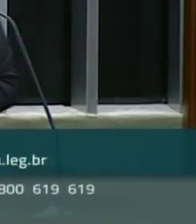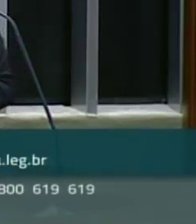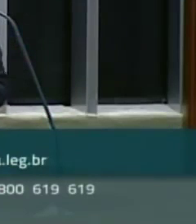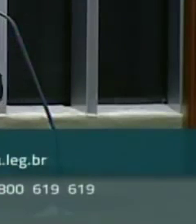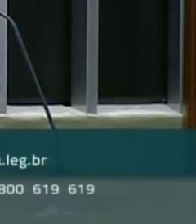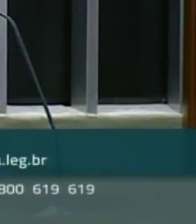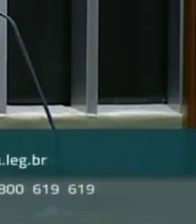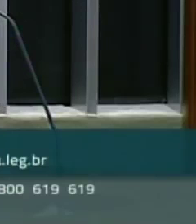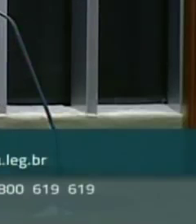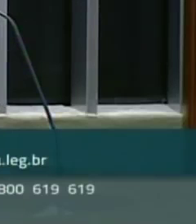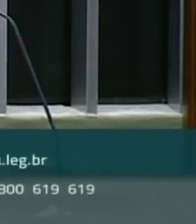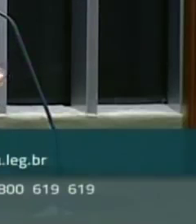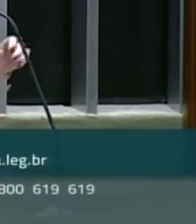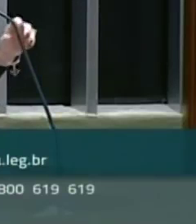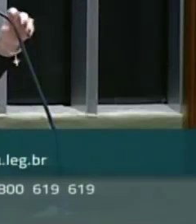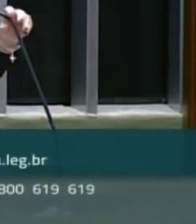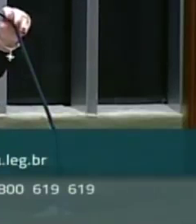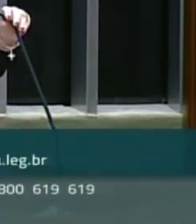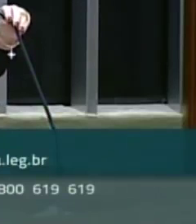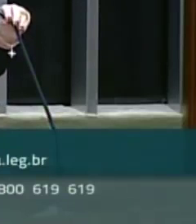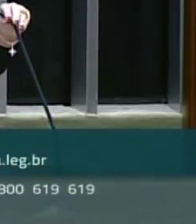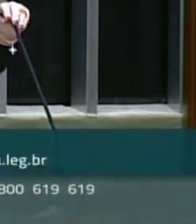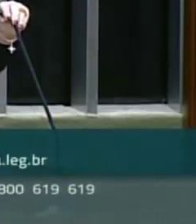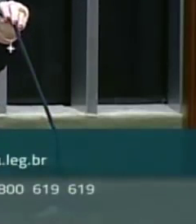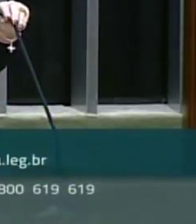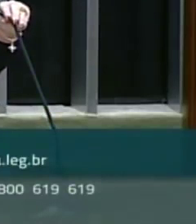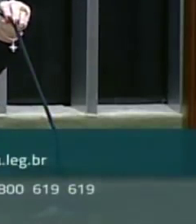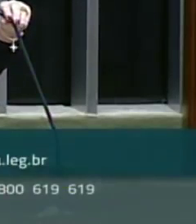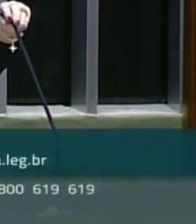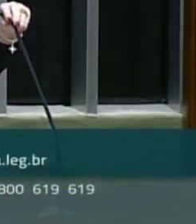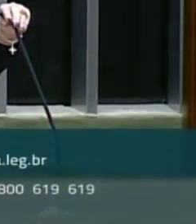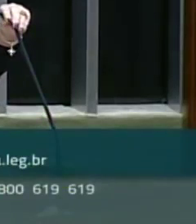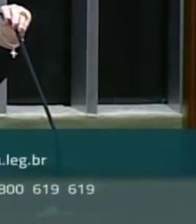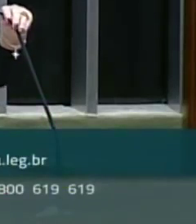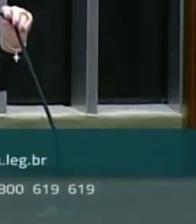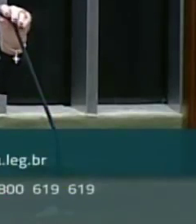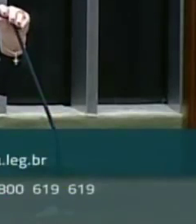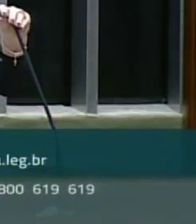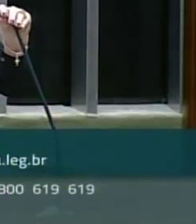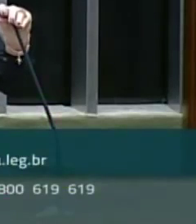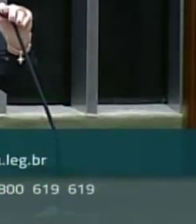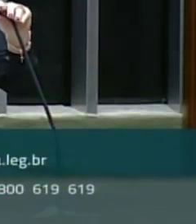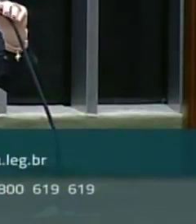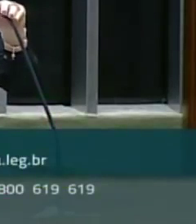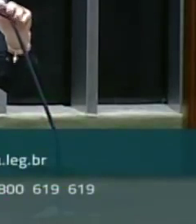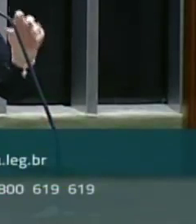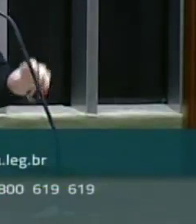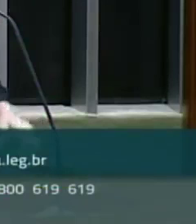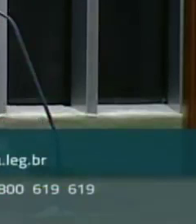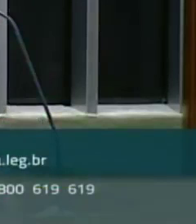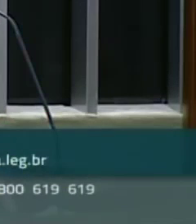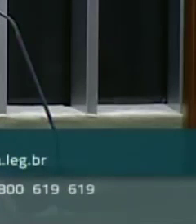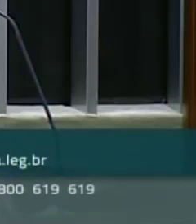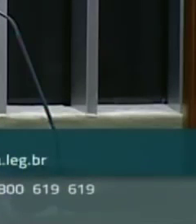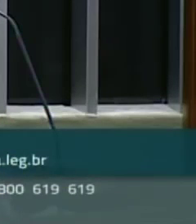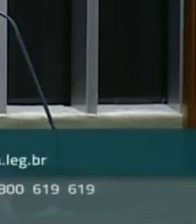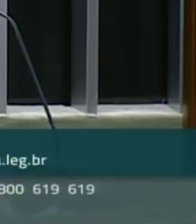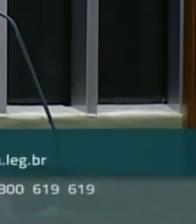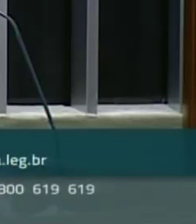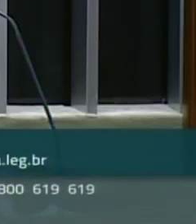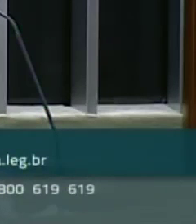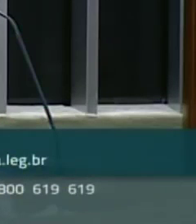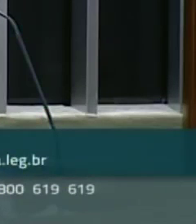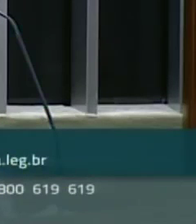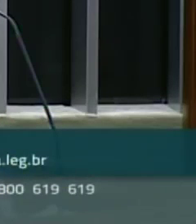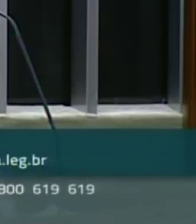gente garantir desde o acesso à saúde, à educação, à mobilidade urbana. Então é